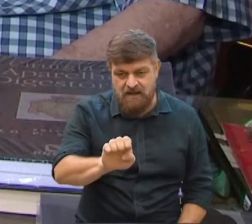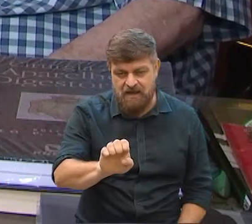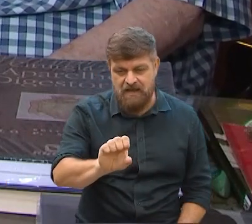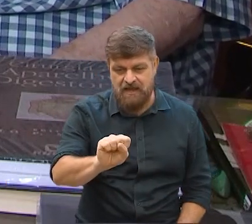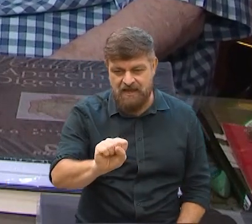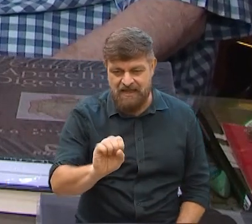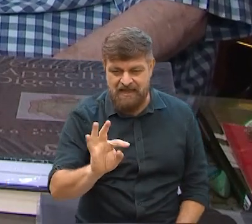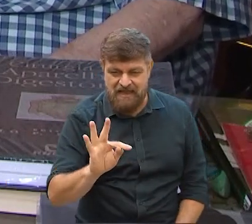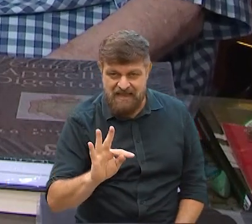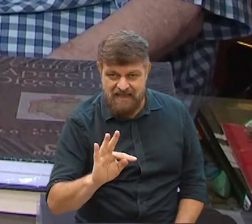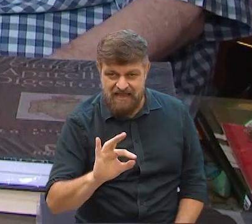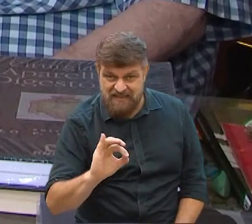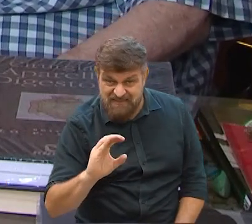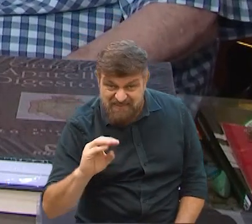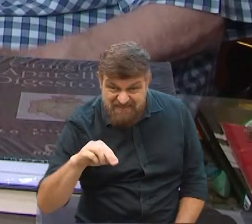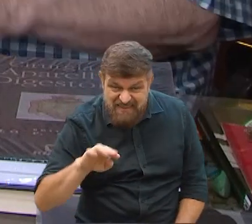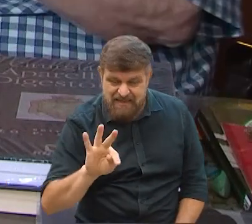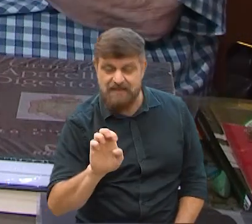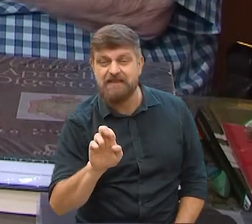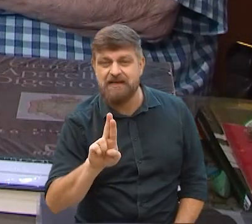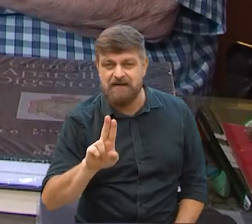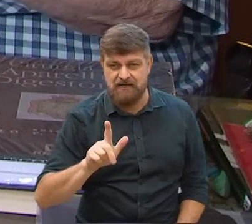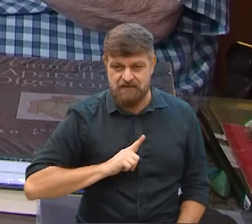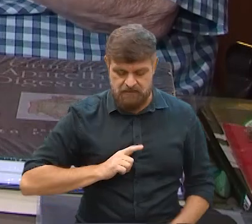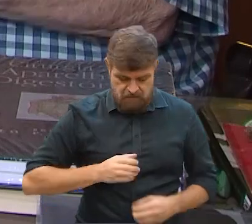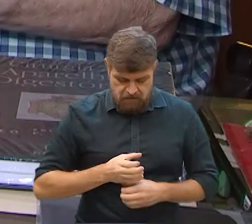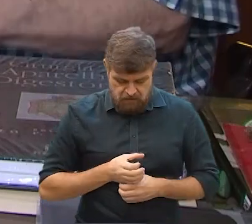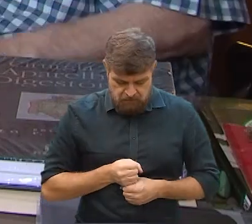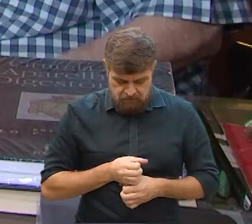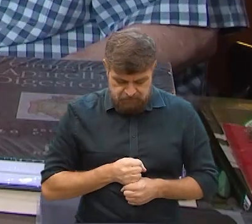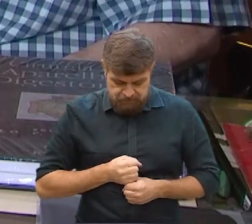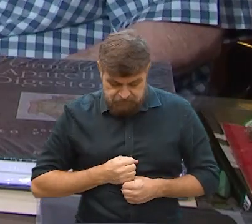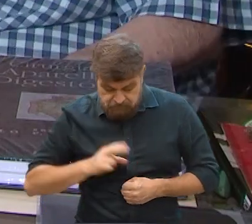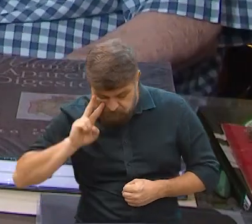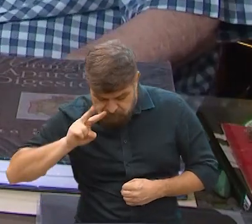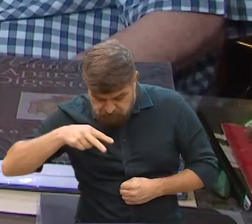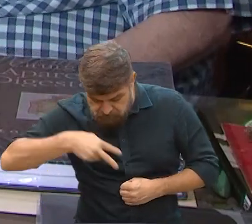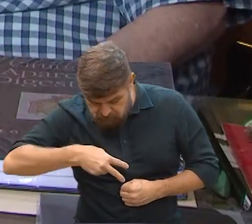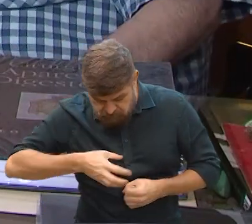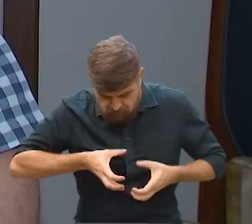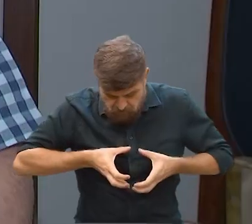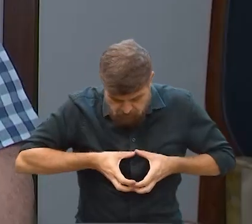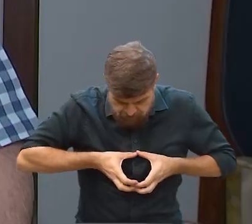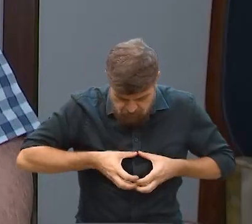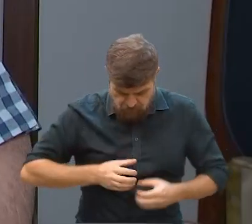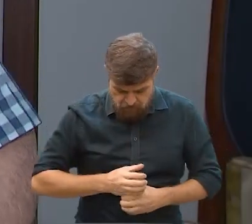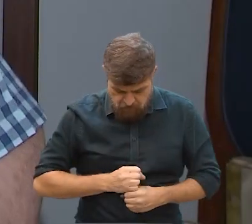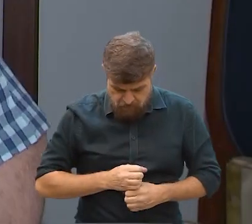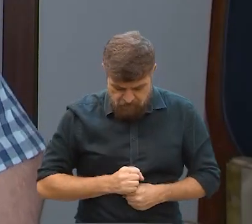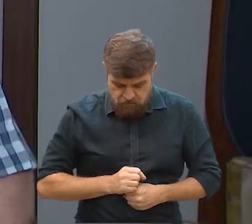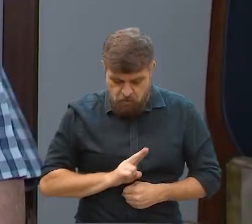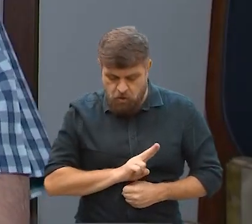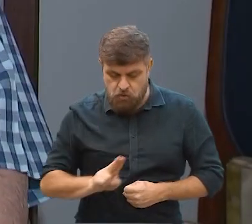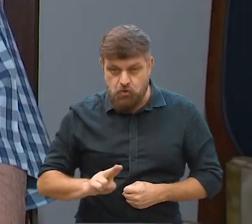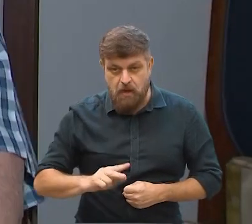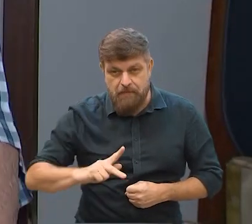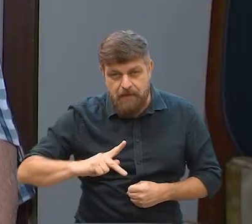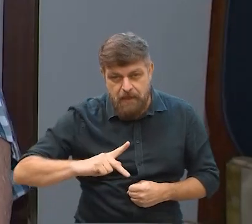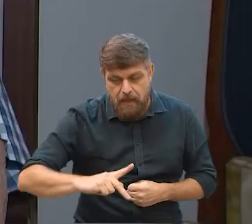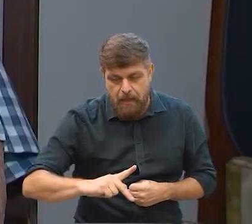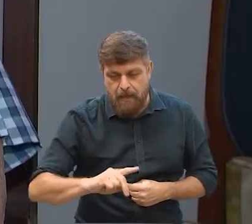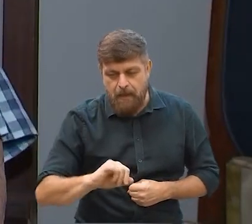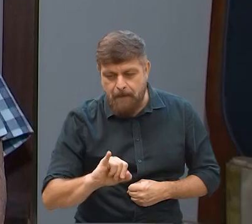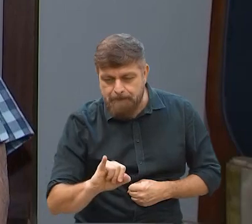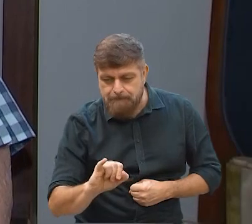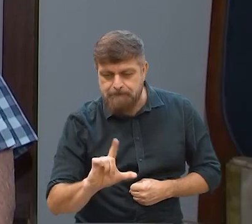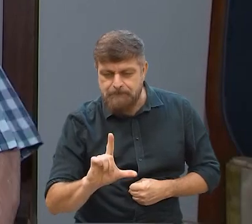Esse existe. Esse existe. Existe também morfologicamente. Esse esfíncter chama-se piloro, que em grego quer